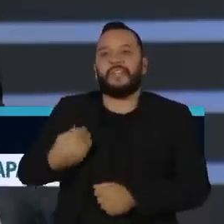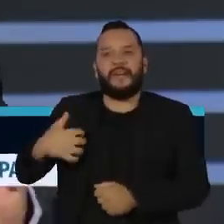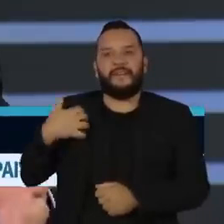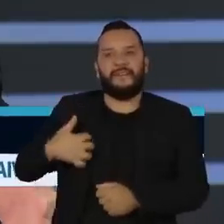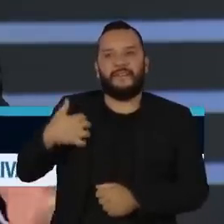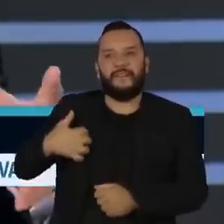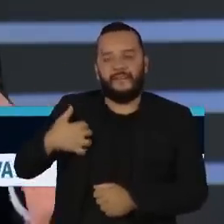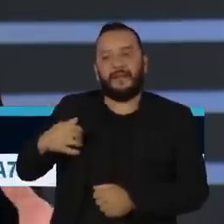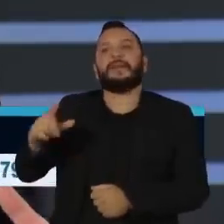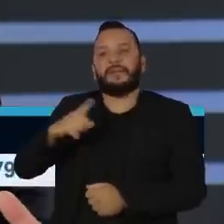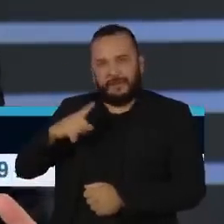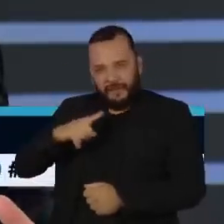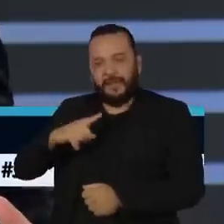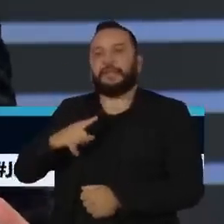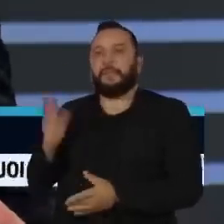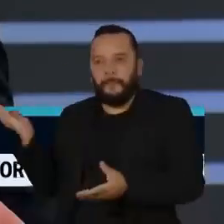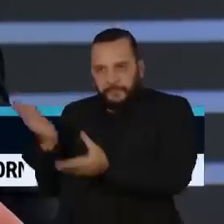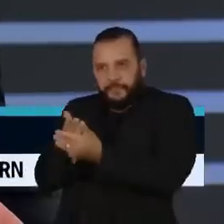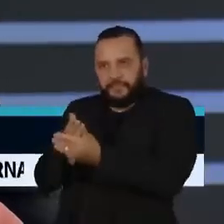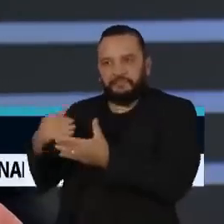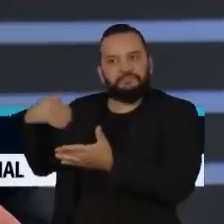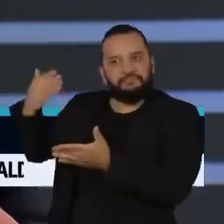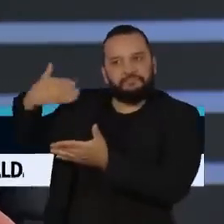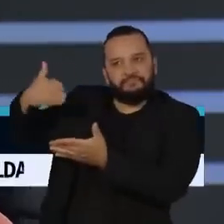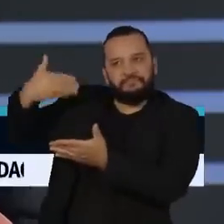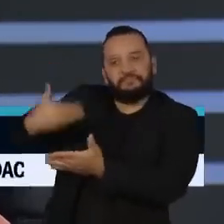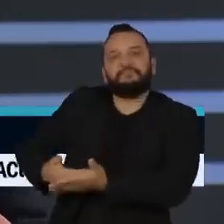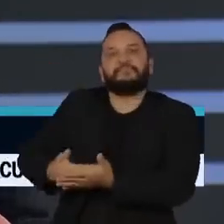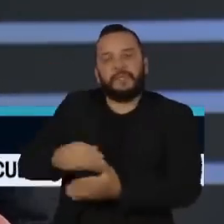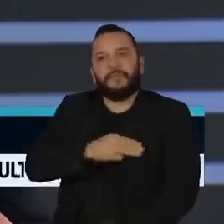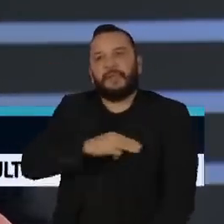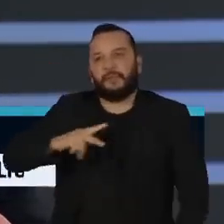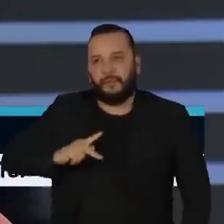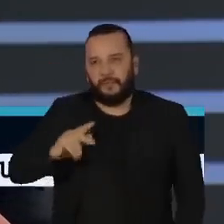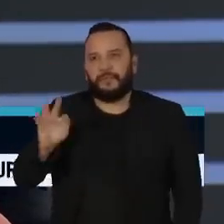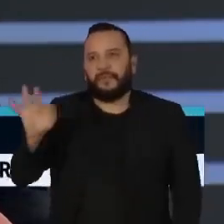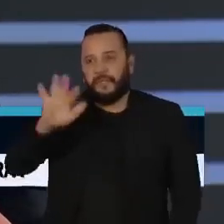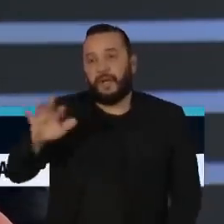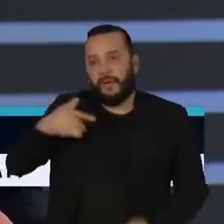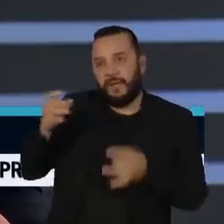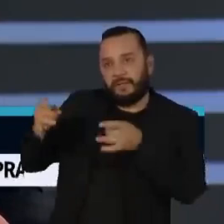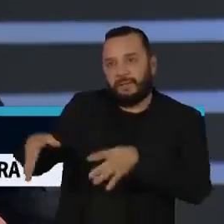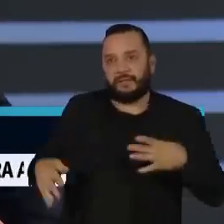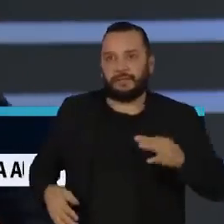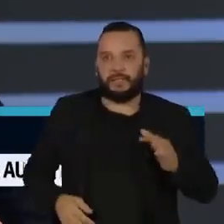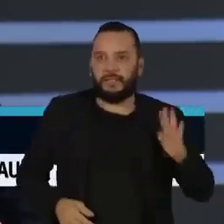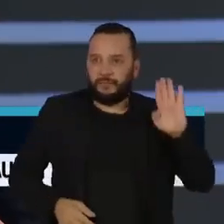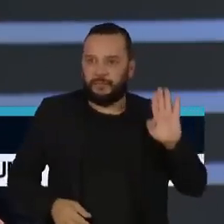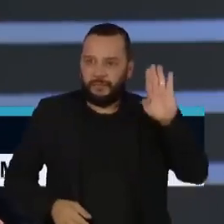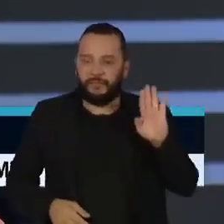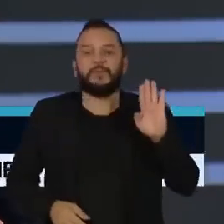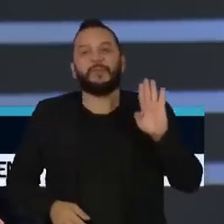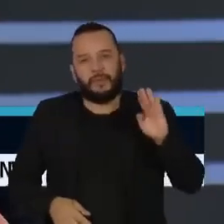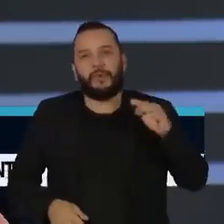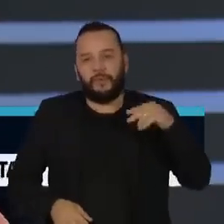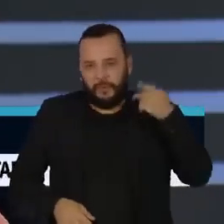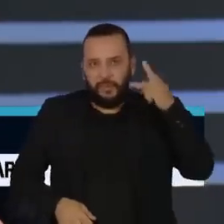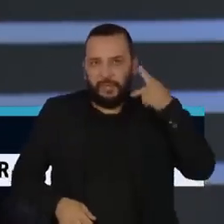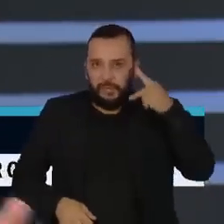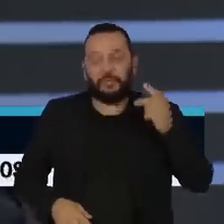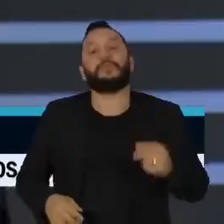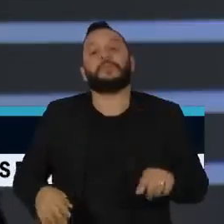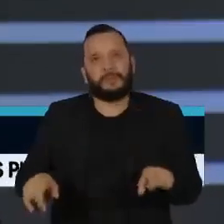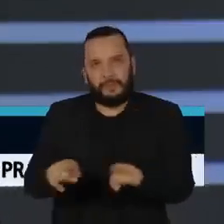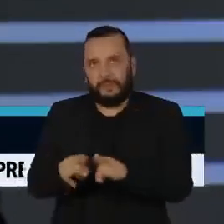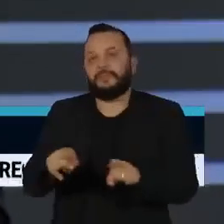processos que ele respondia no Ministério Público Federal quando ele resolveu sair para para política e também por conta de uma outra condenação que